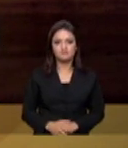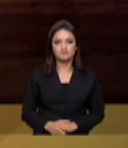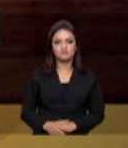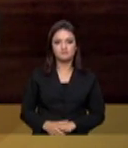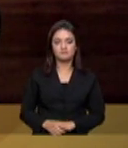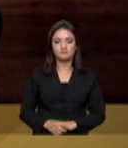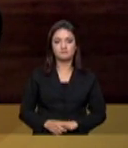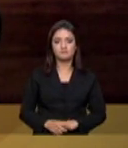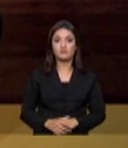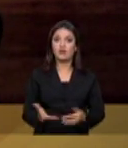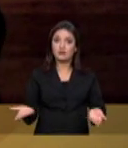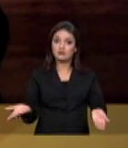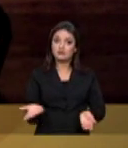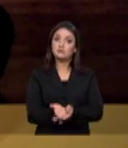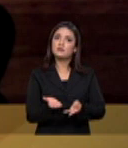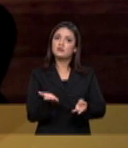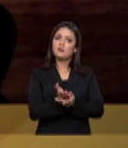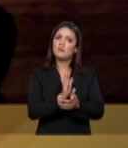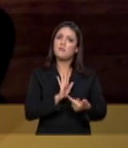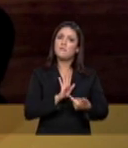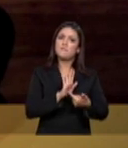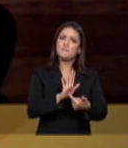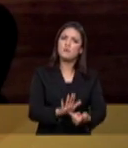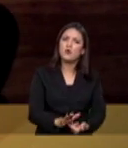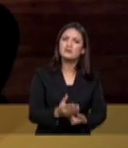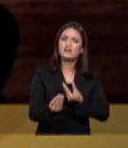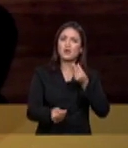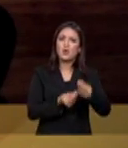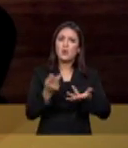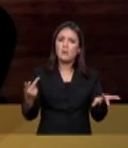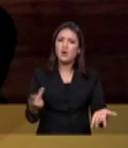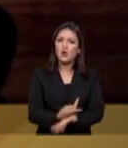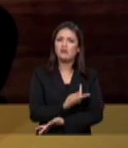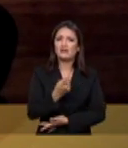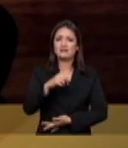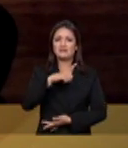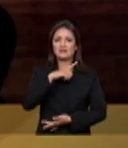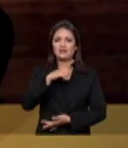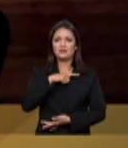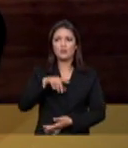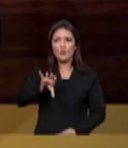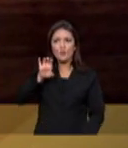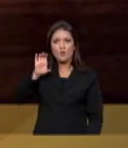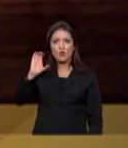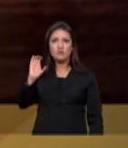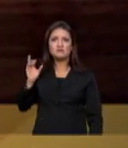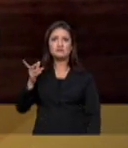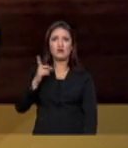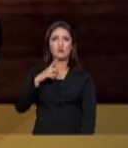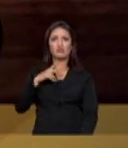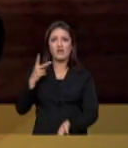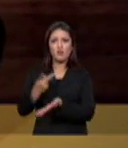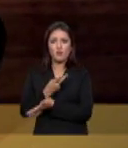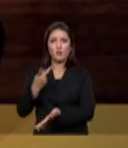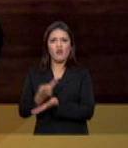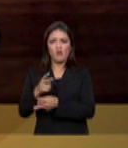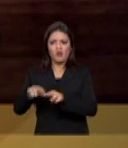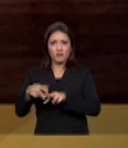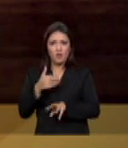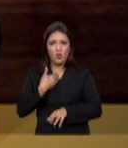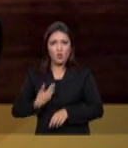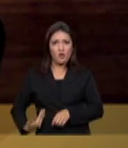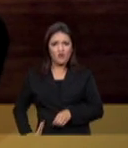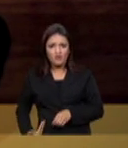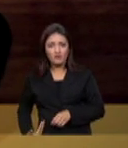lei a Rigor revelam em cuia a omissão E negligência Por parte dos órgãos